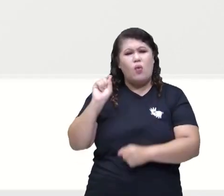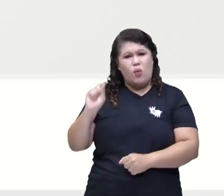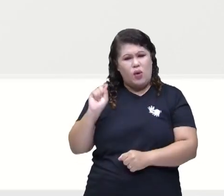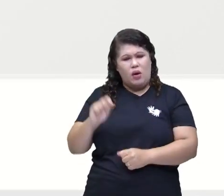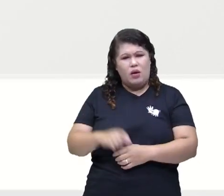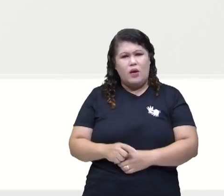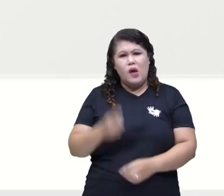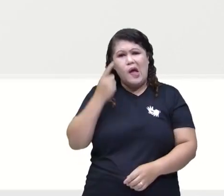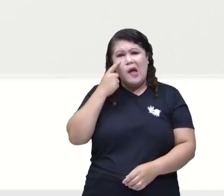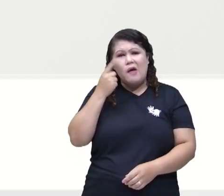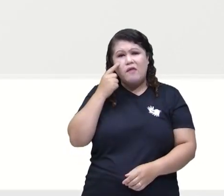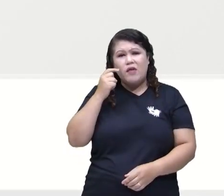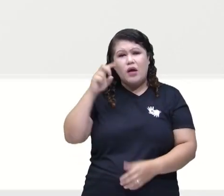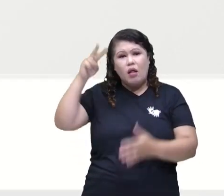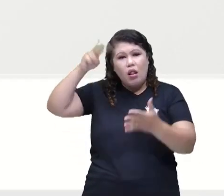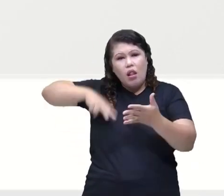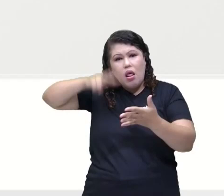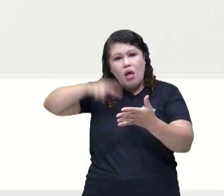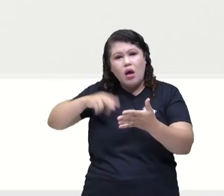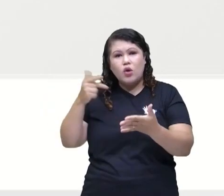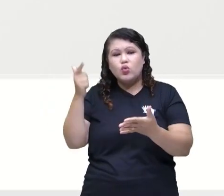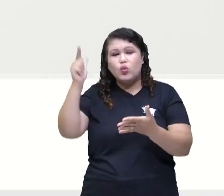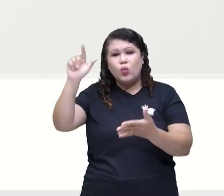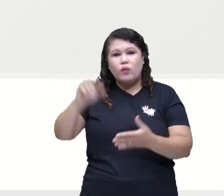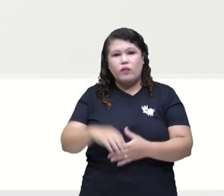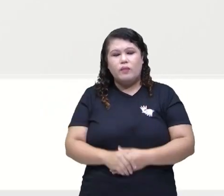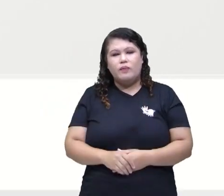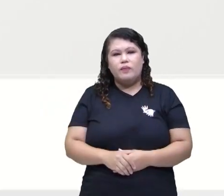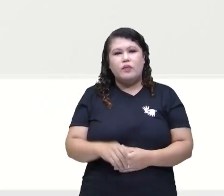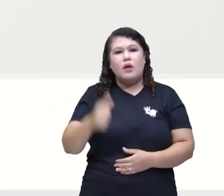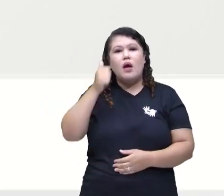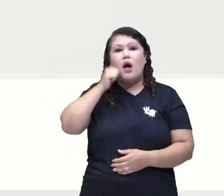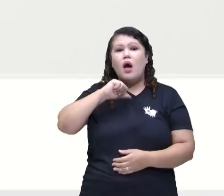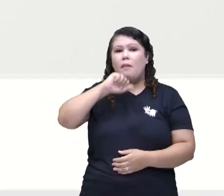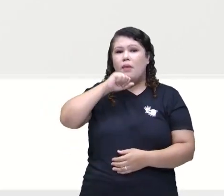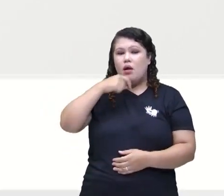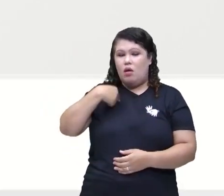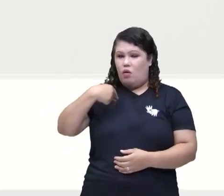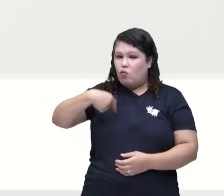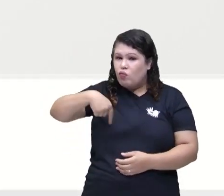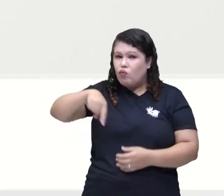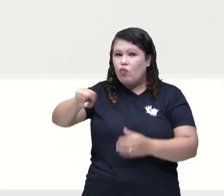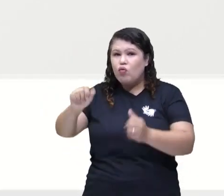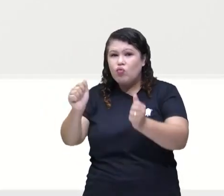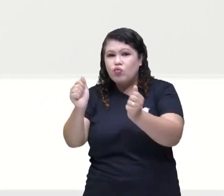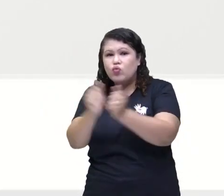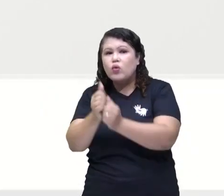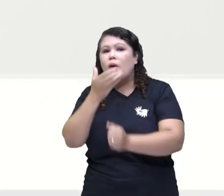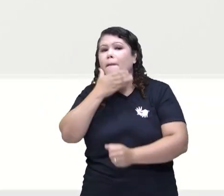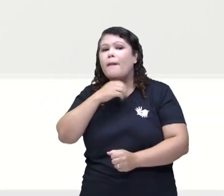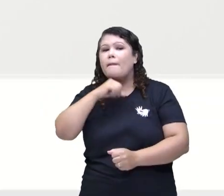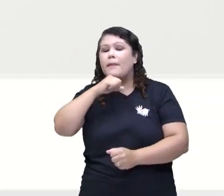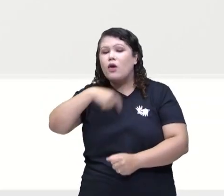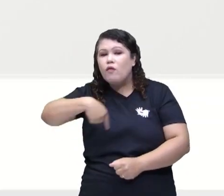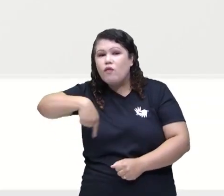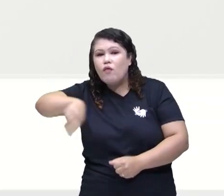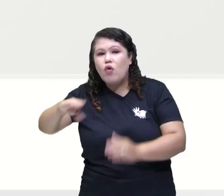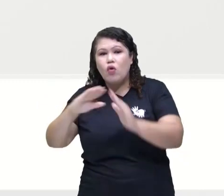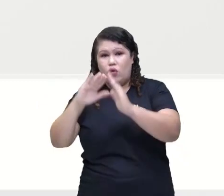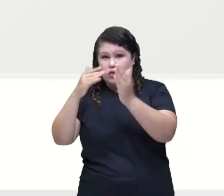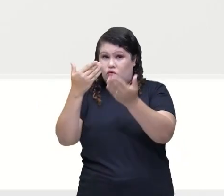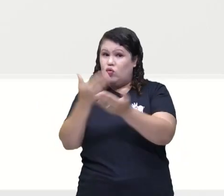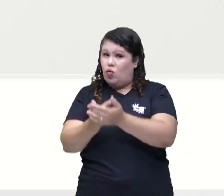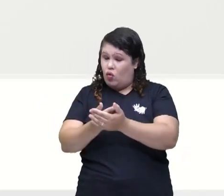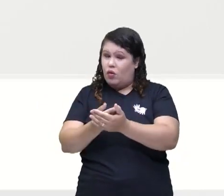Vamos lá? Vamos ler novamente. Mãe, irei com o papai para a escola. Isso foi o que ele fez